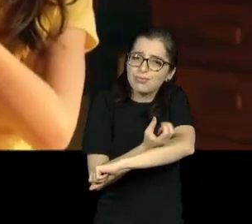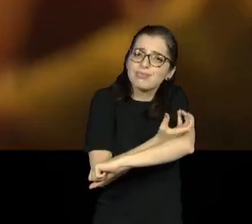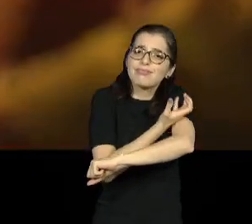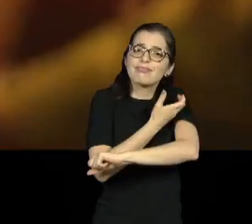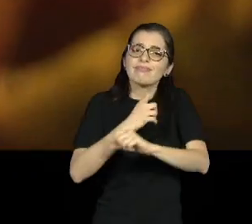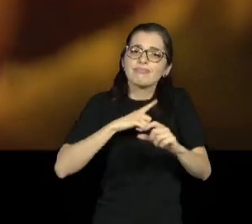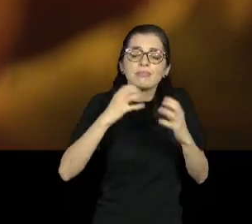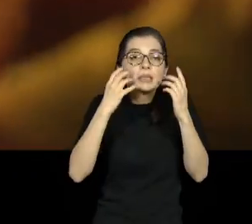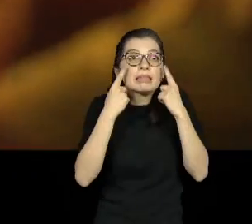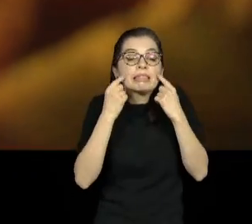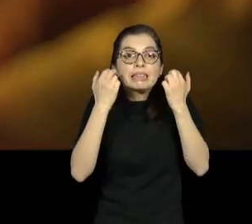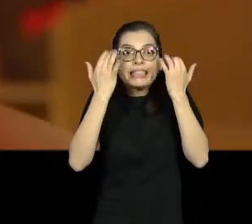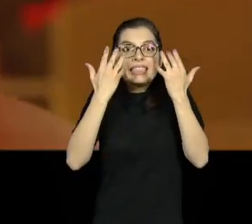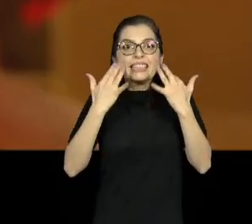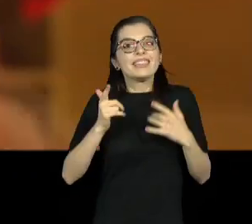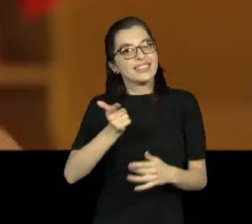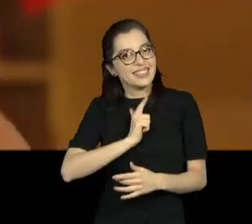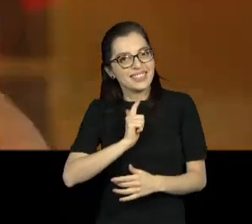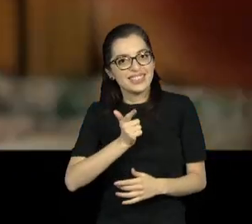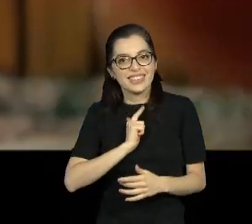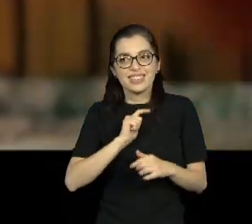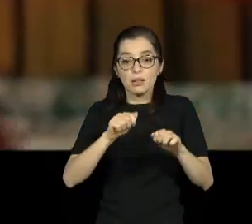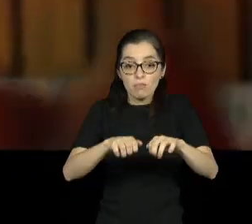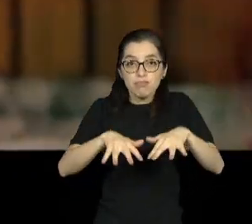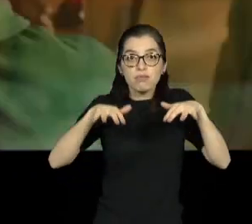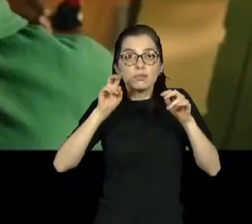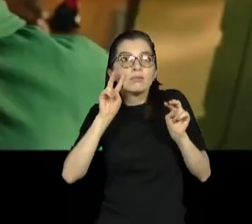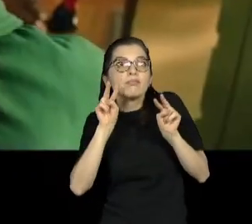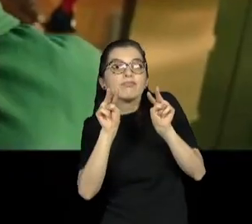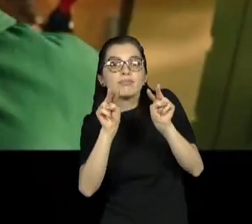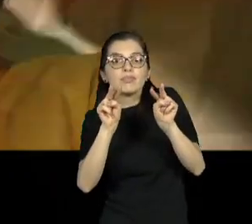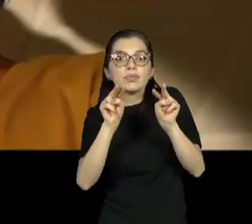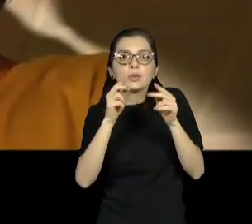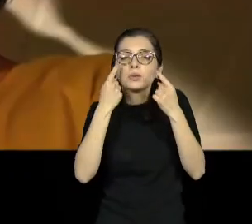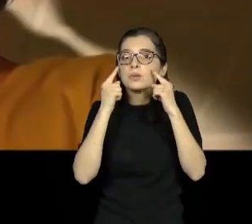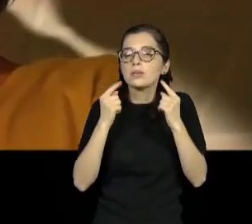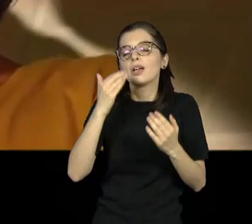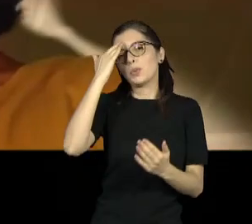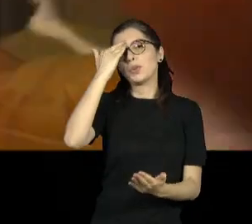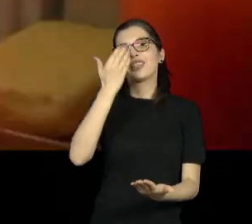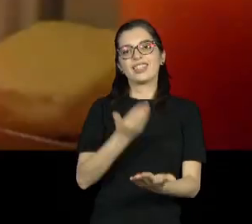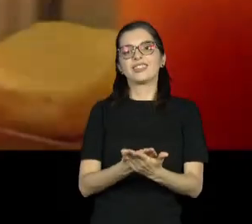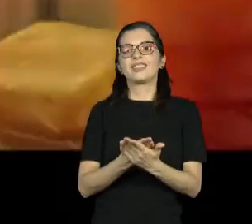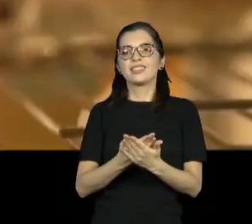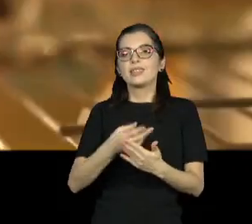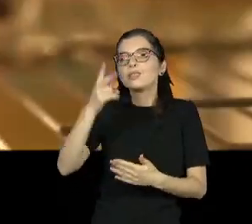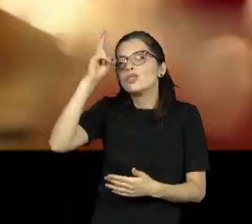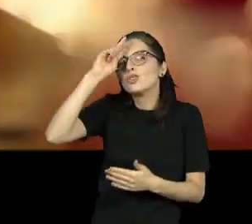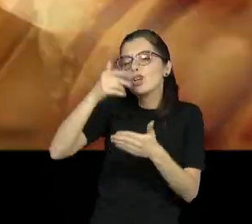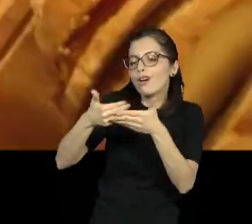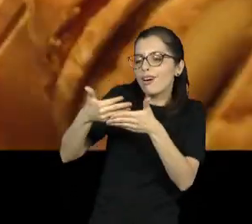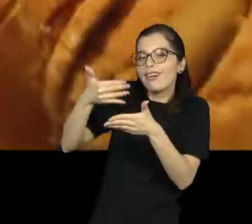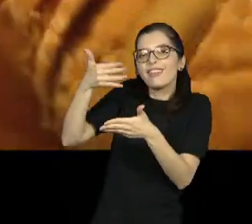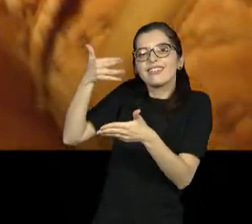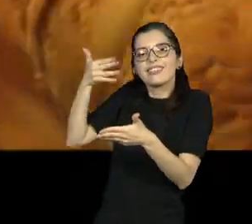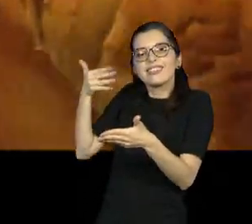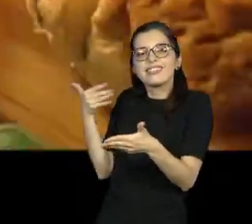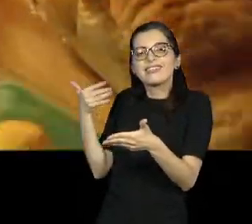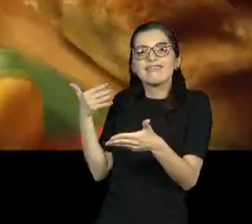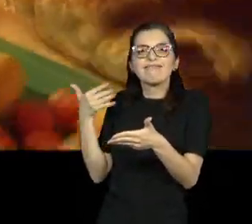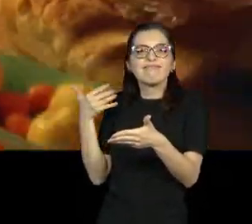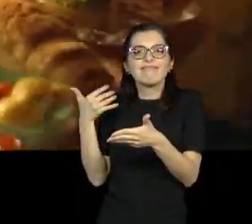emociona também, porque é a história que eles, muitos deles, adultos inclusive, aprenderam a ler,